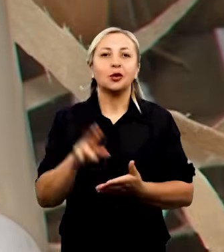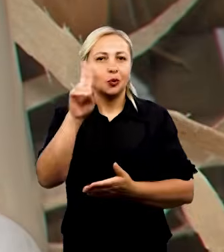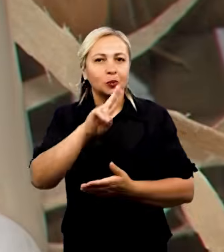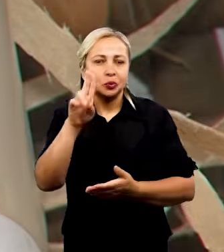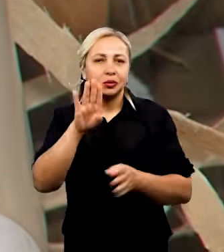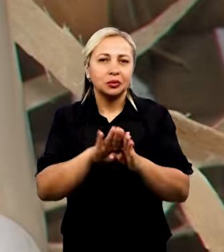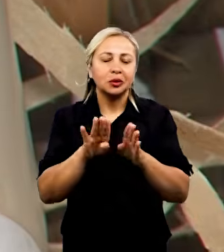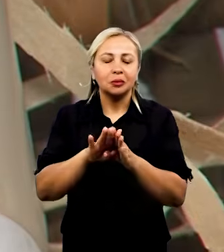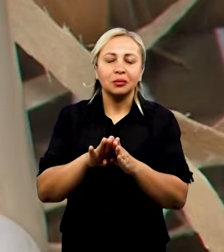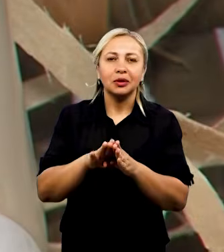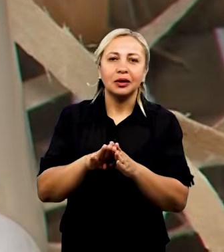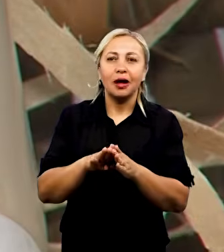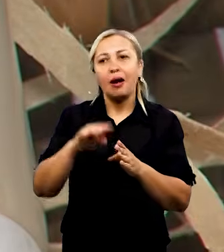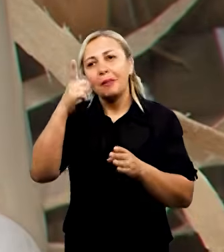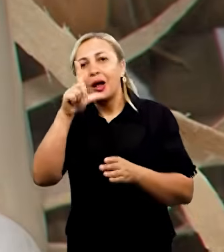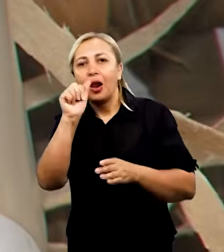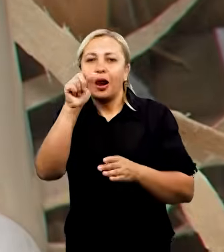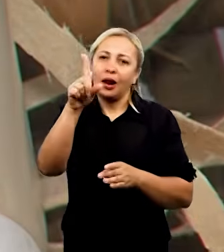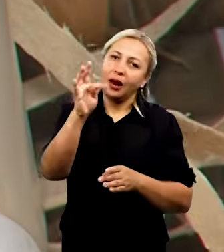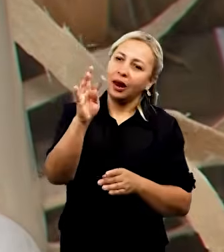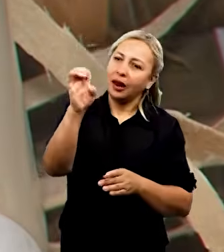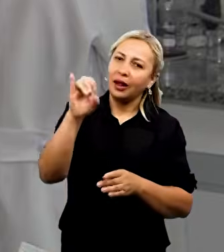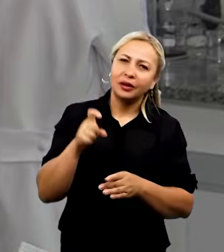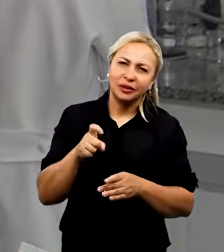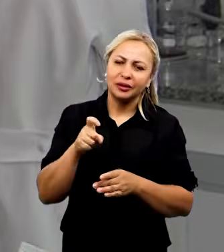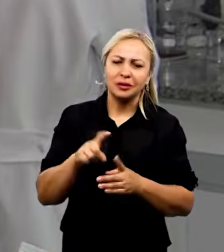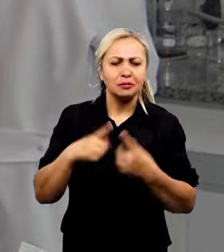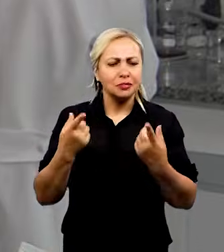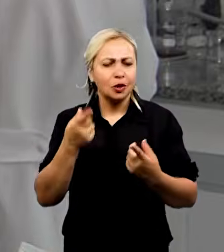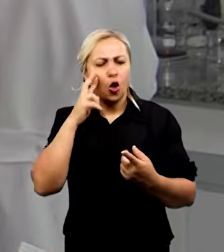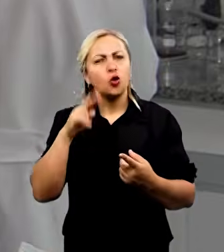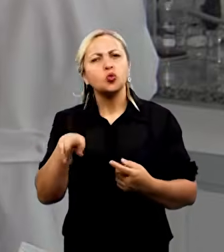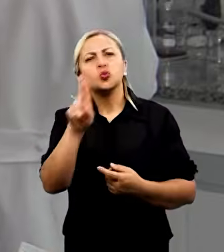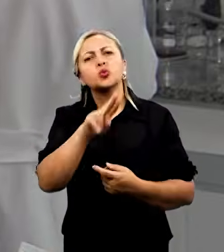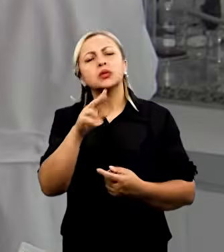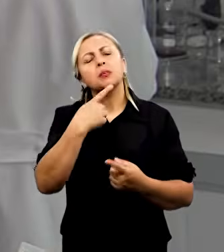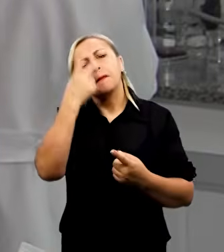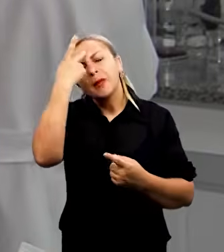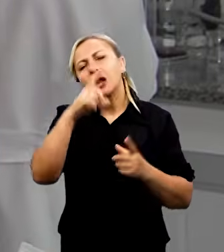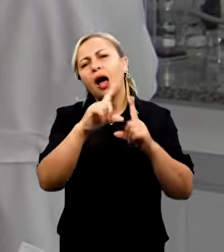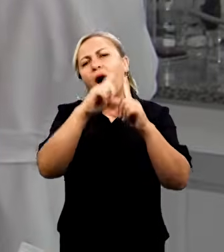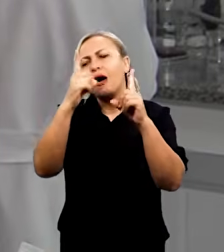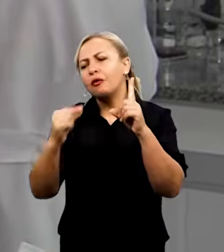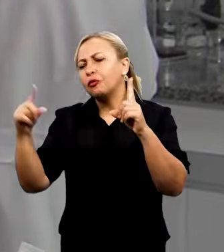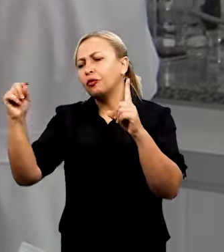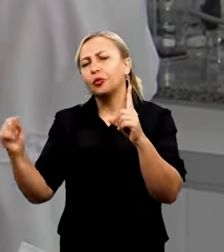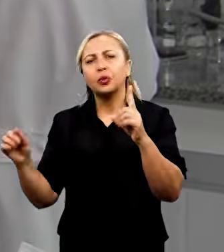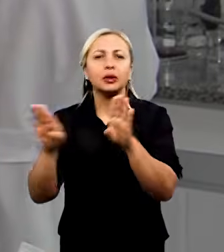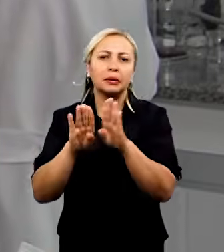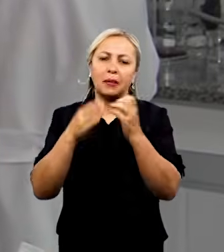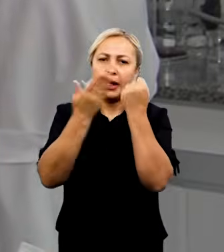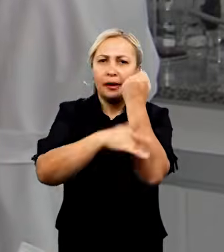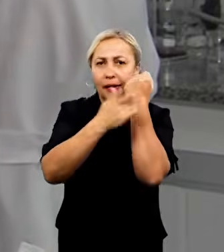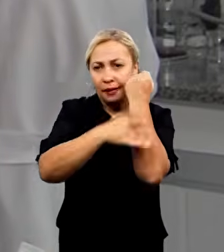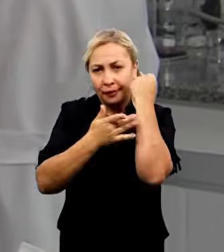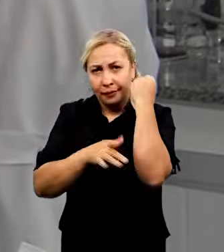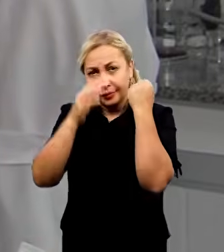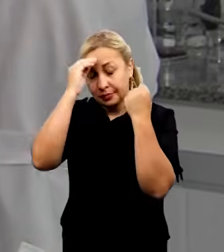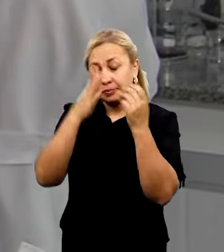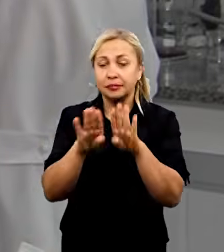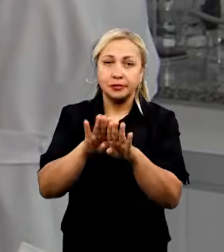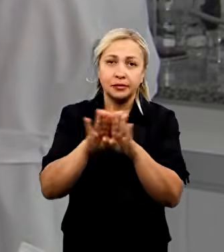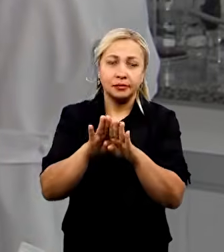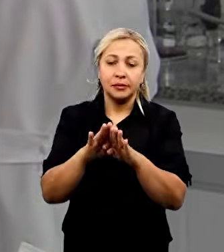e é utilizada normalmente só o látex. Então, nós partimos para a utilização da folha e da casca, com